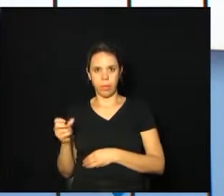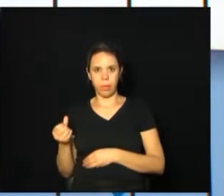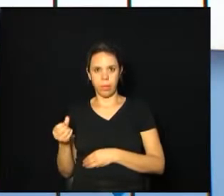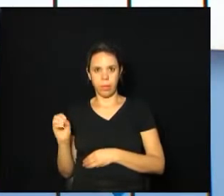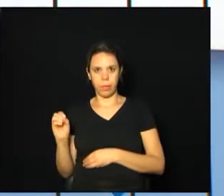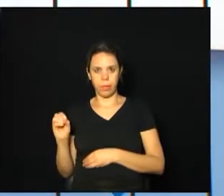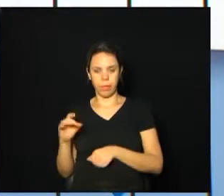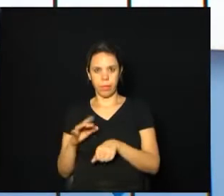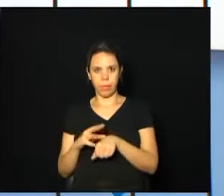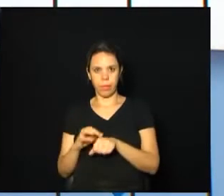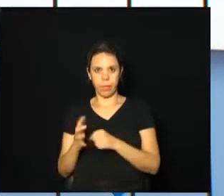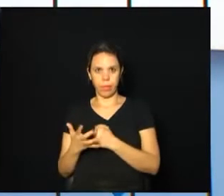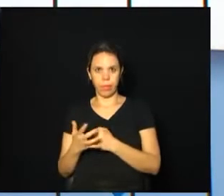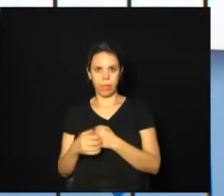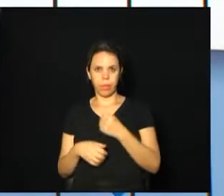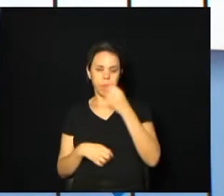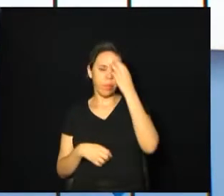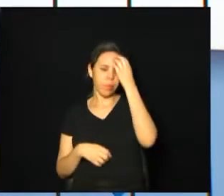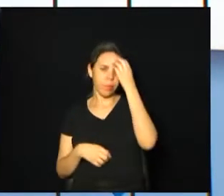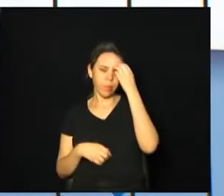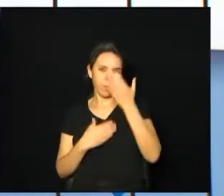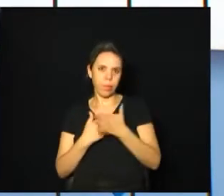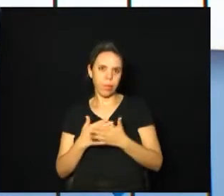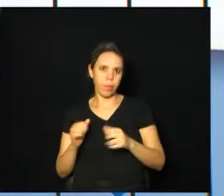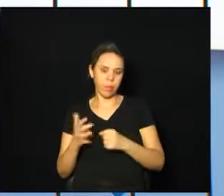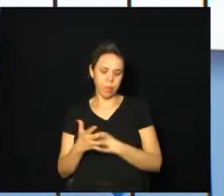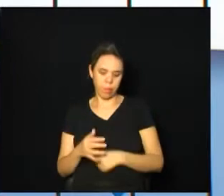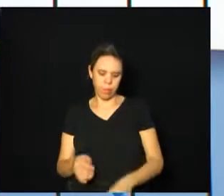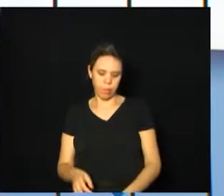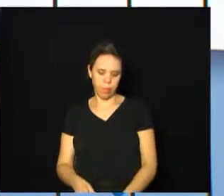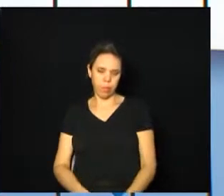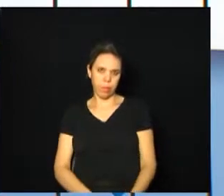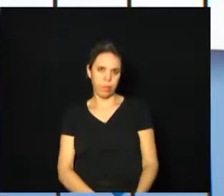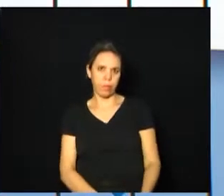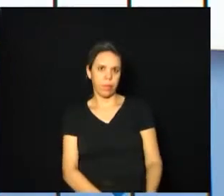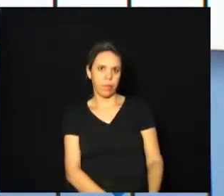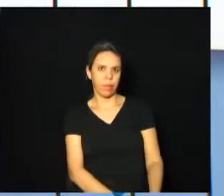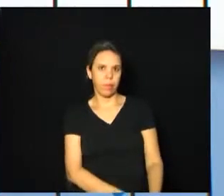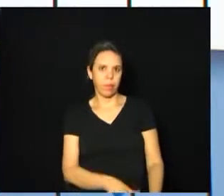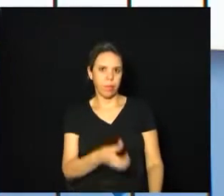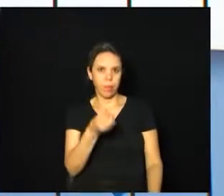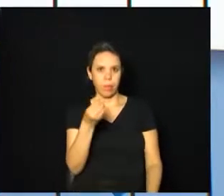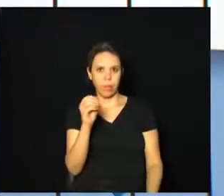21.735.560 casos da Covid-19 desde o início da pandemia. São